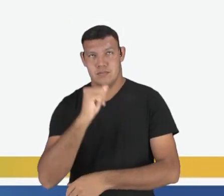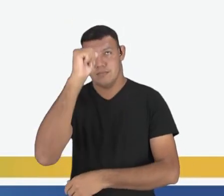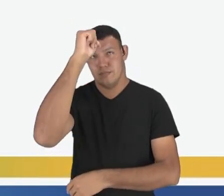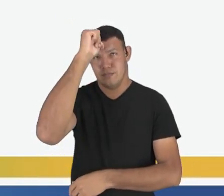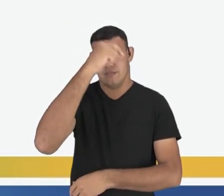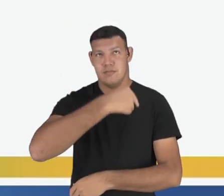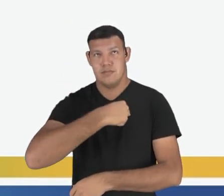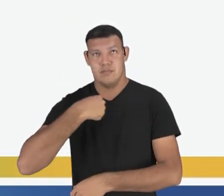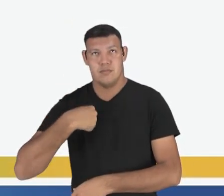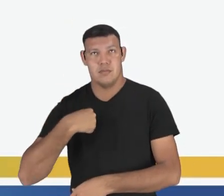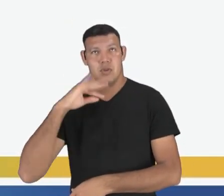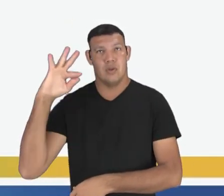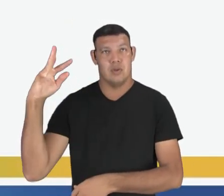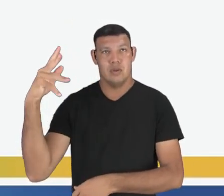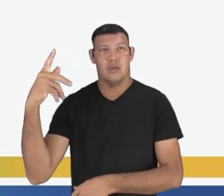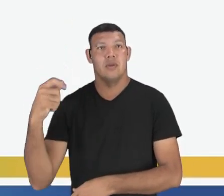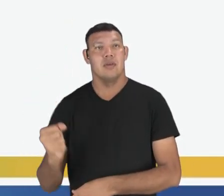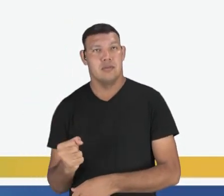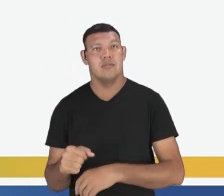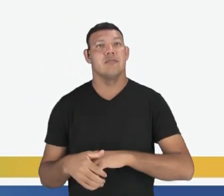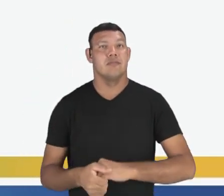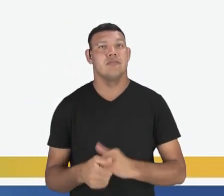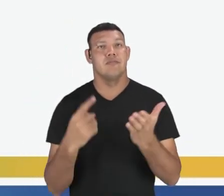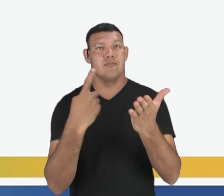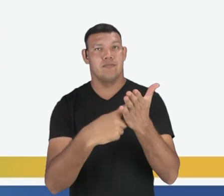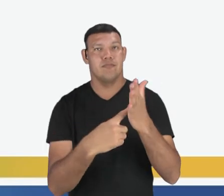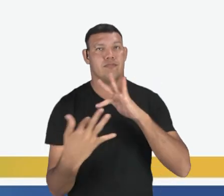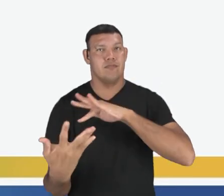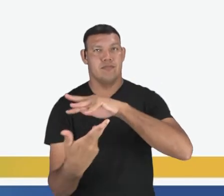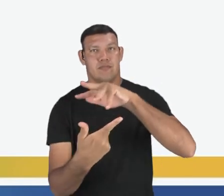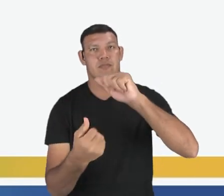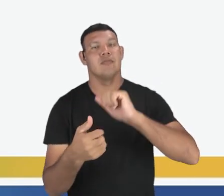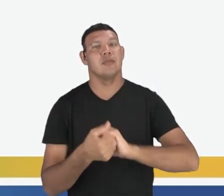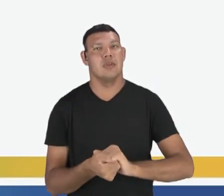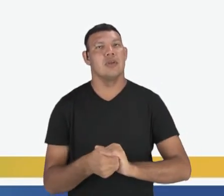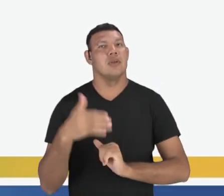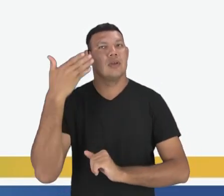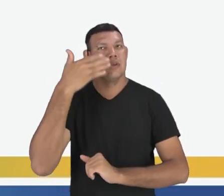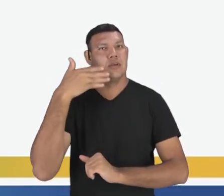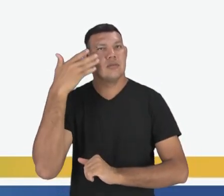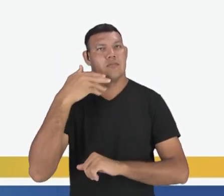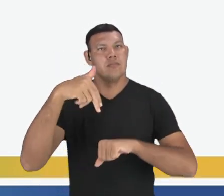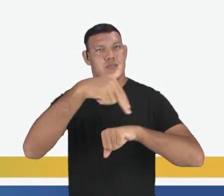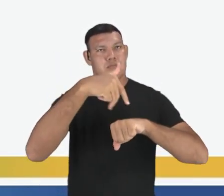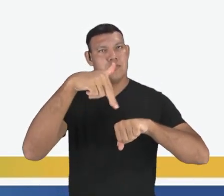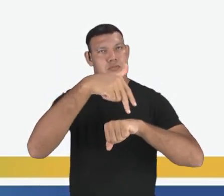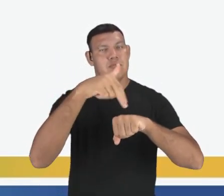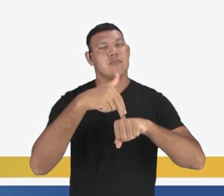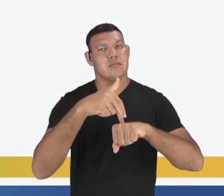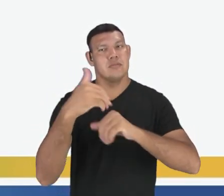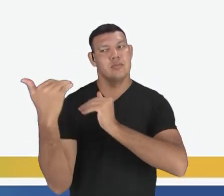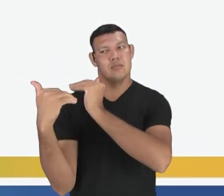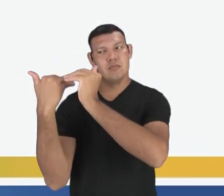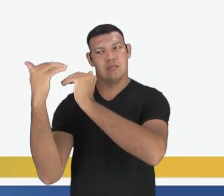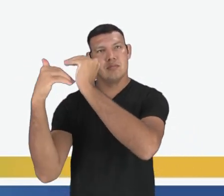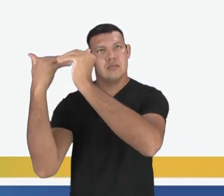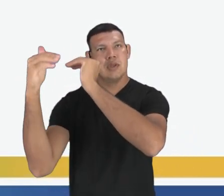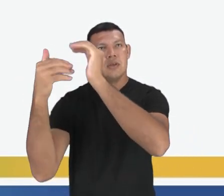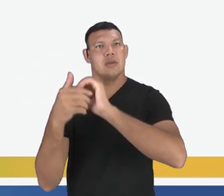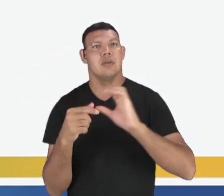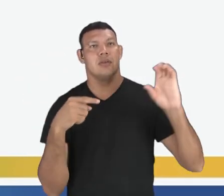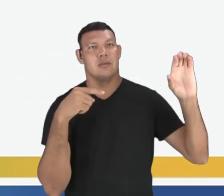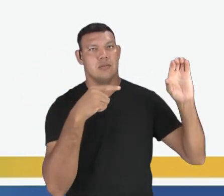acordo internacional diplomático entre nações consideradas emergentes. Letra C, até 2011 a sigla